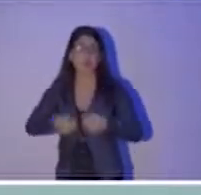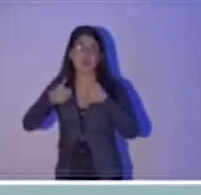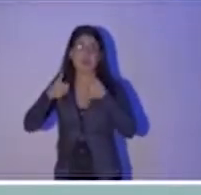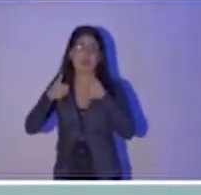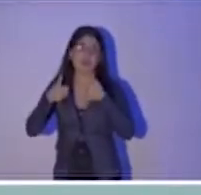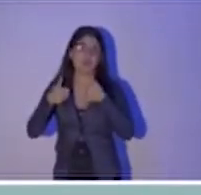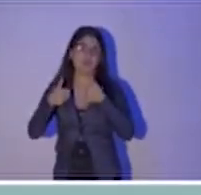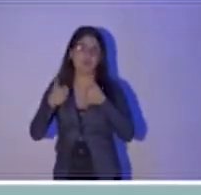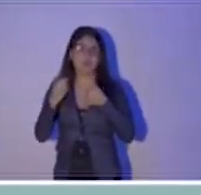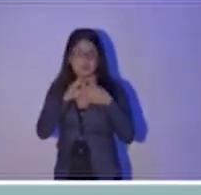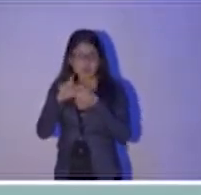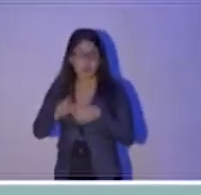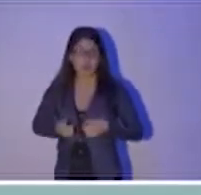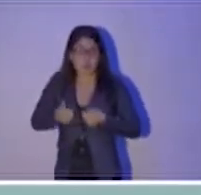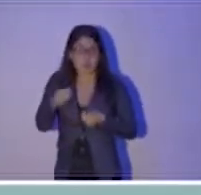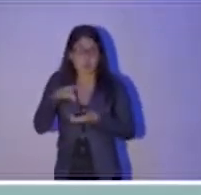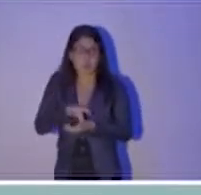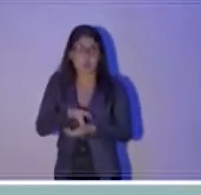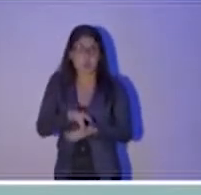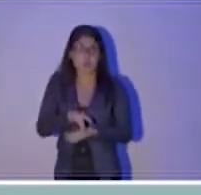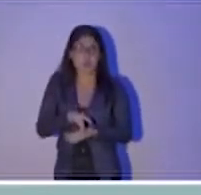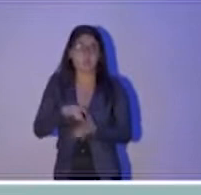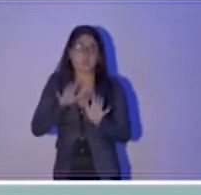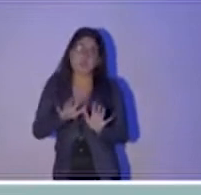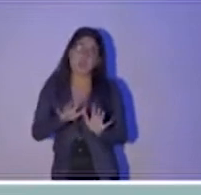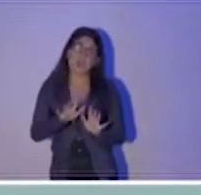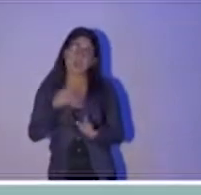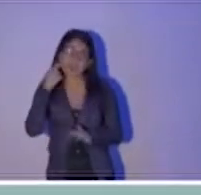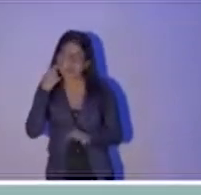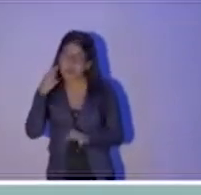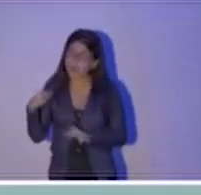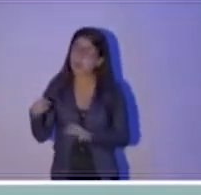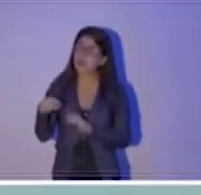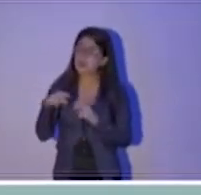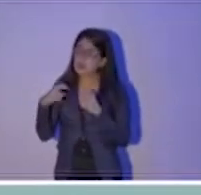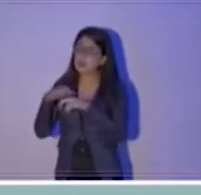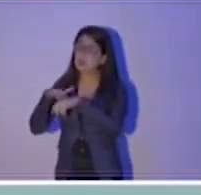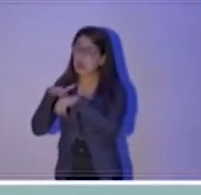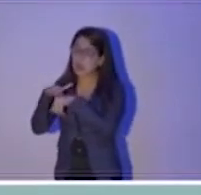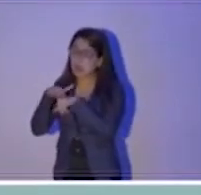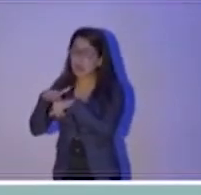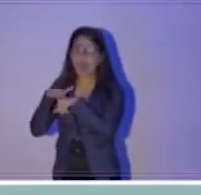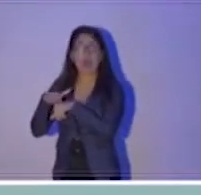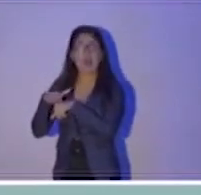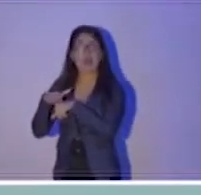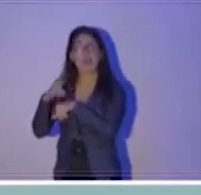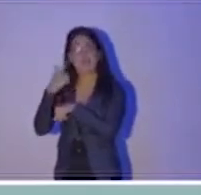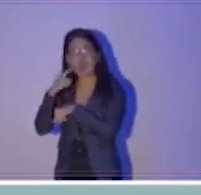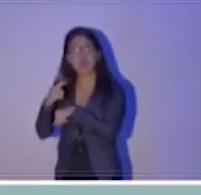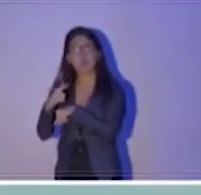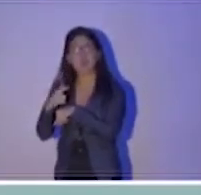forma mais efetiva. Mas eu tenho visto o desdobramento disso. E o desdobramento disso